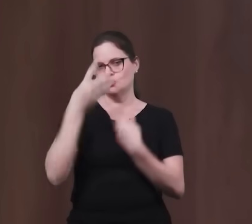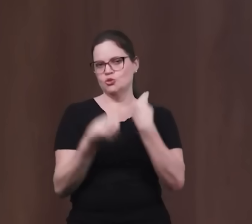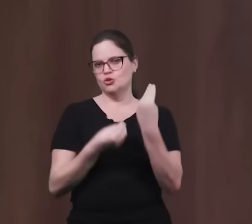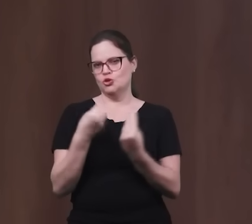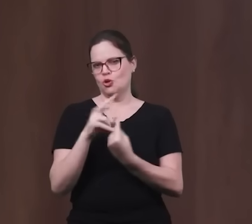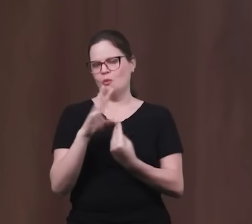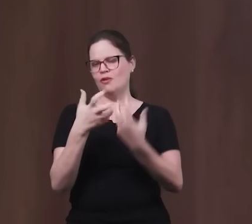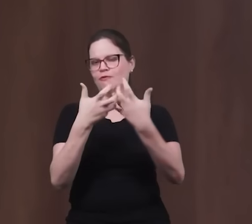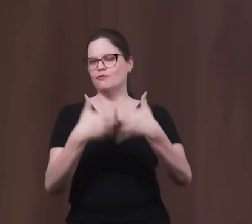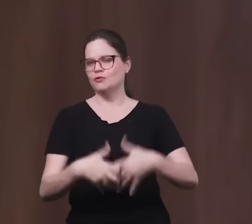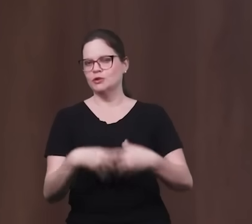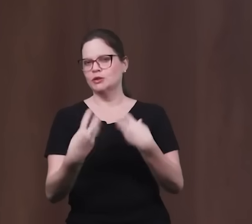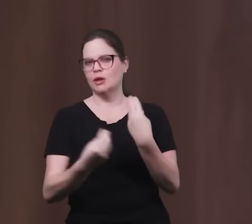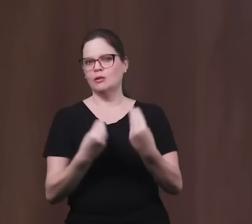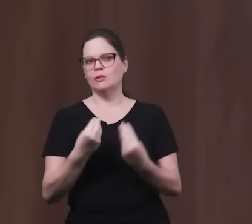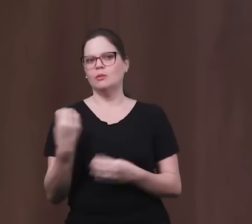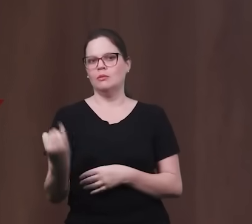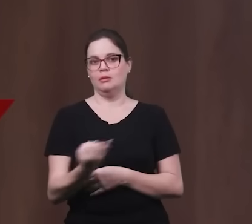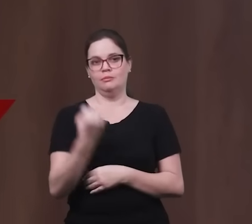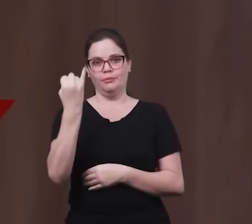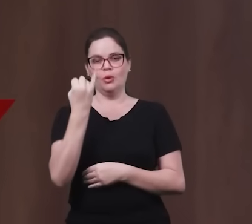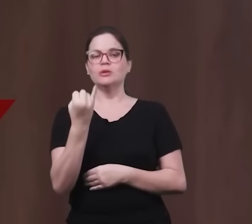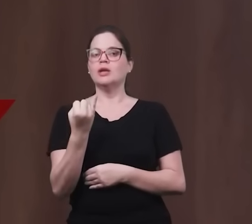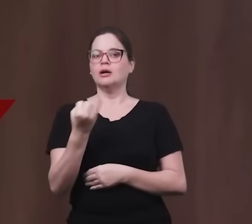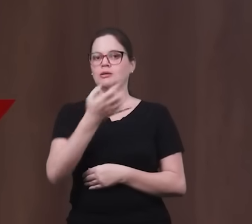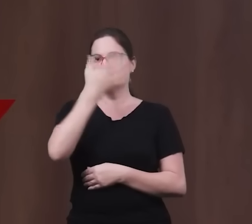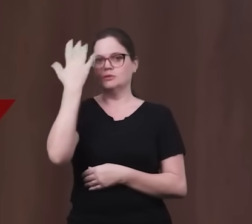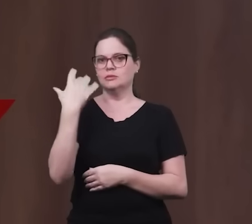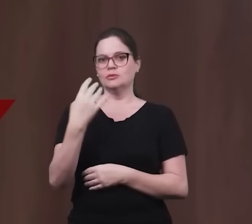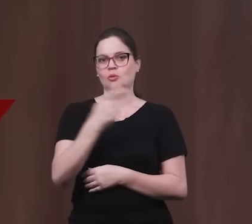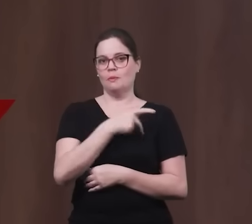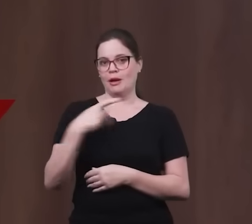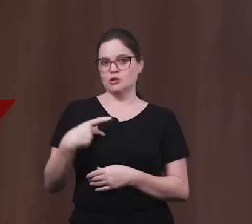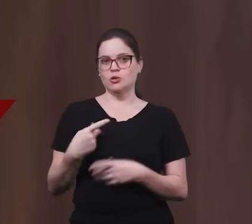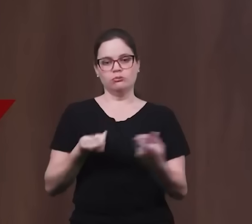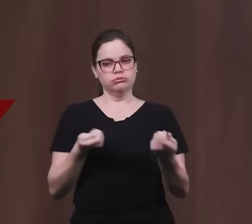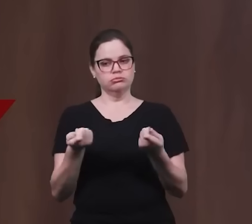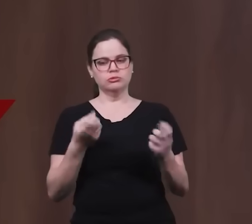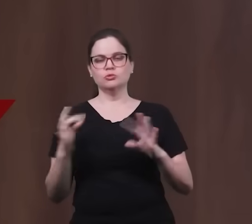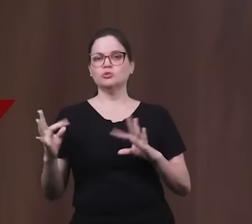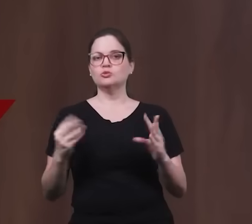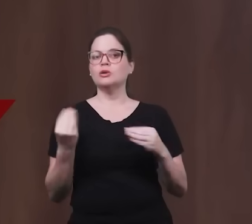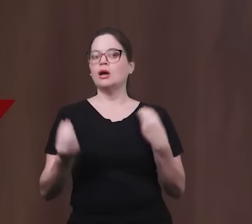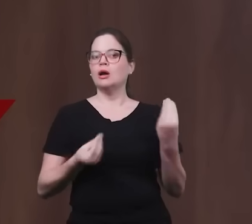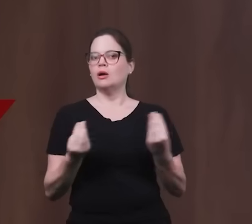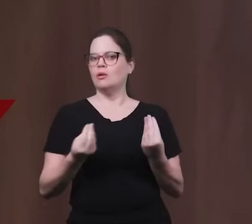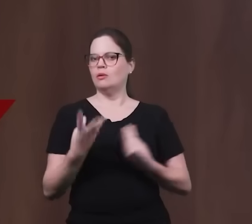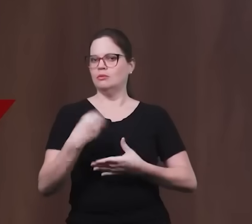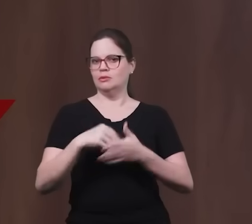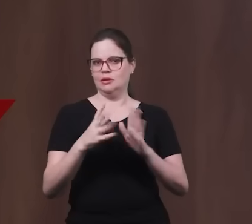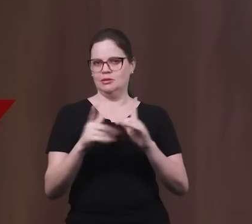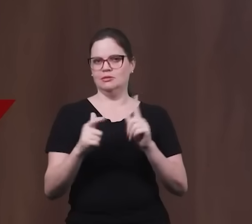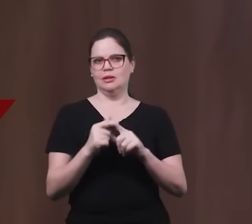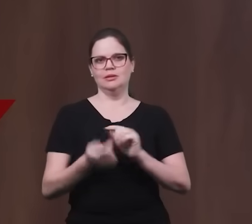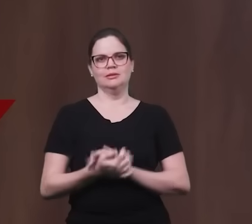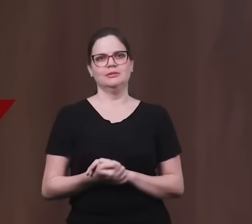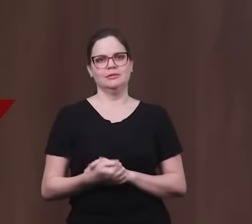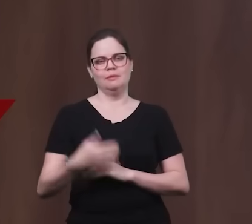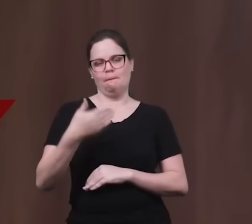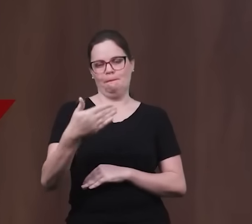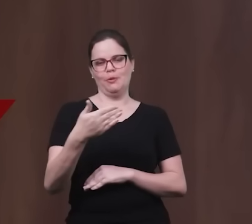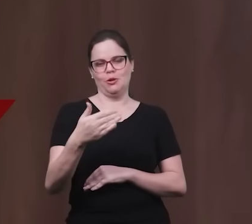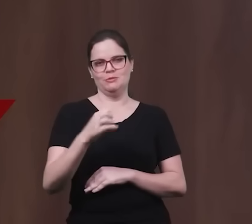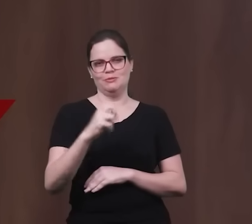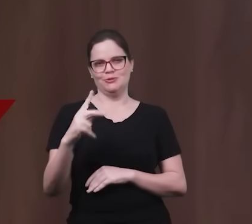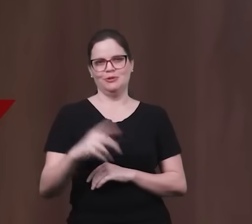nós vamos fazer isso? A importância do governo, do pastor, como é que se trabalha isso na vida da igreja na